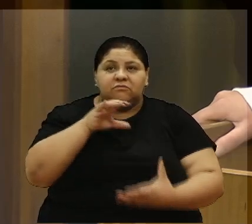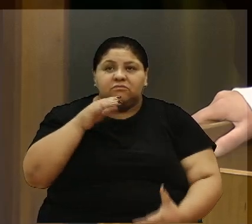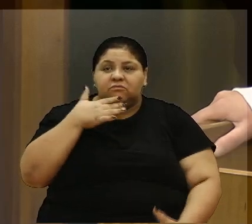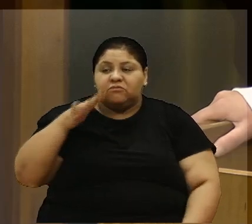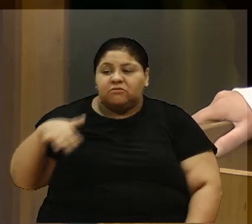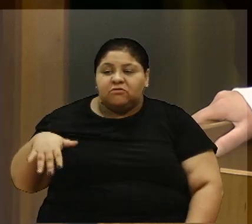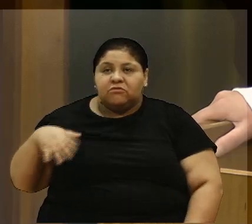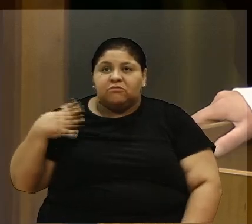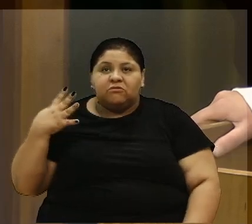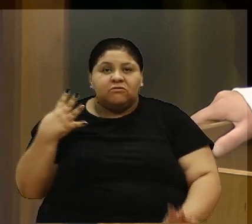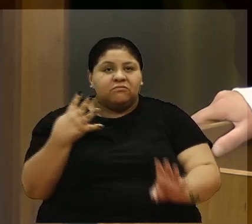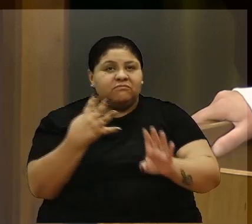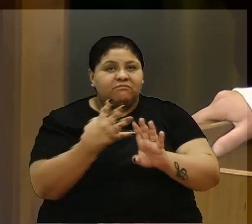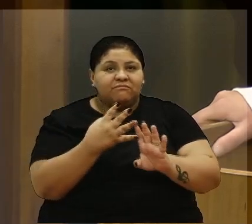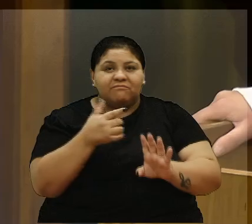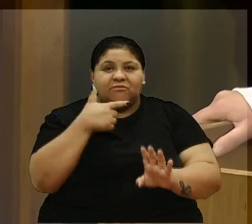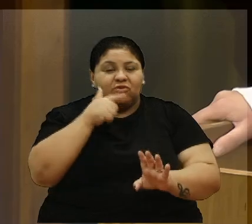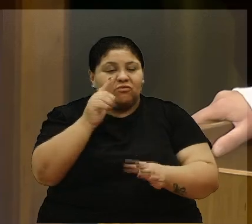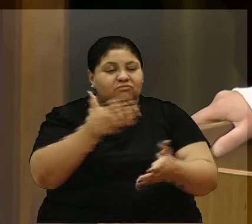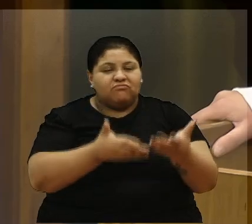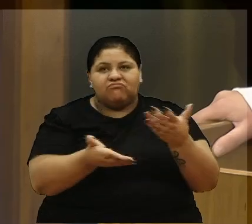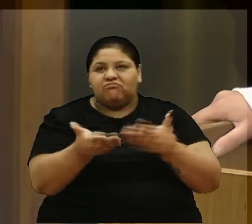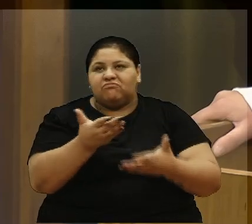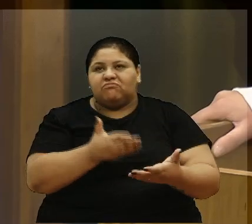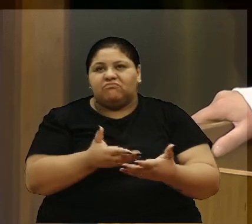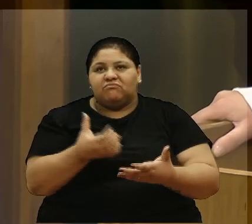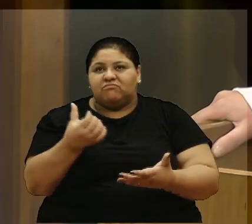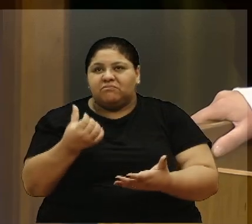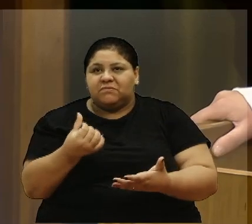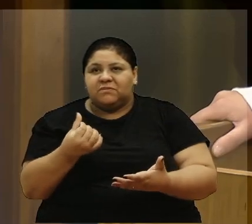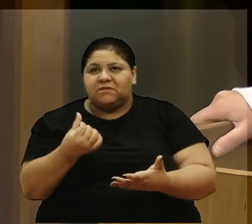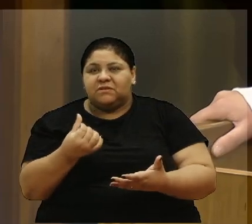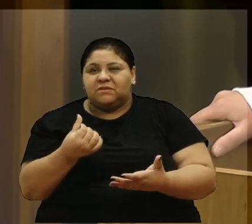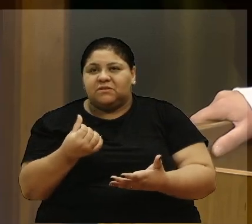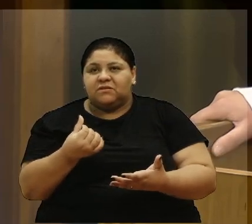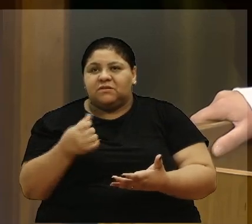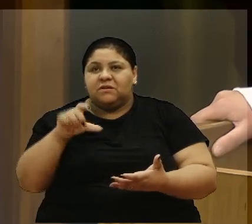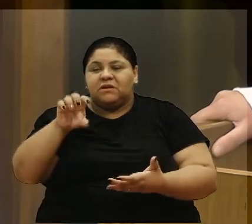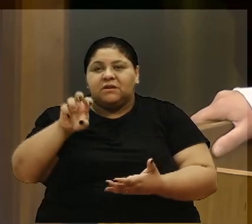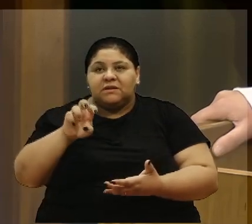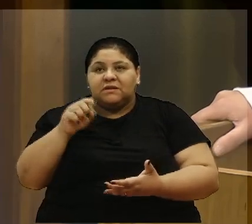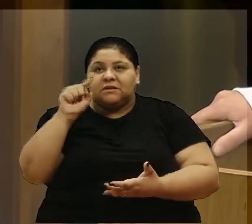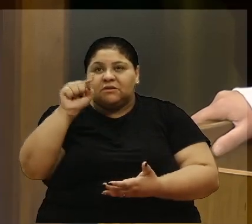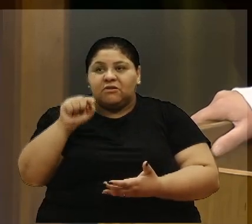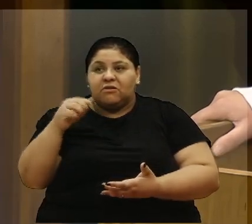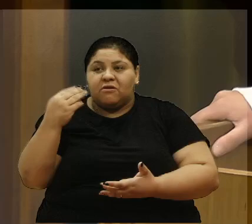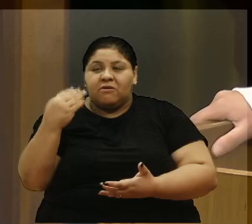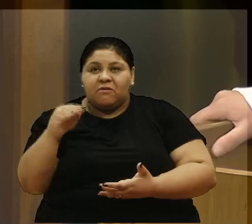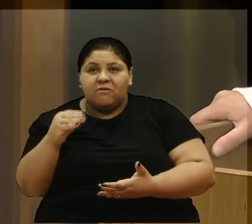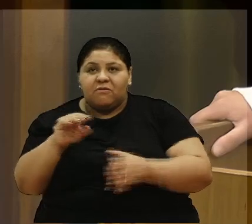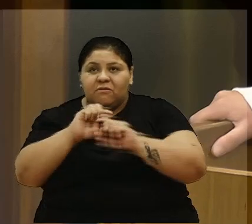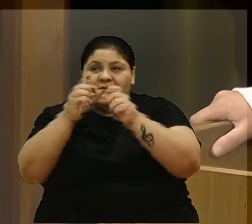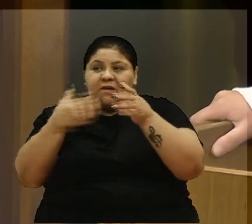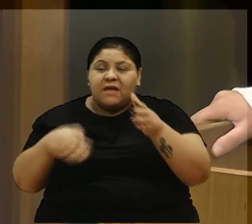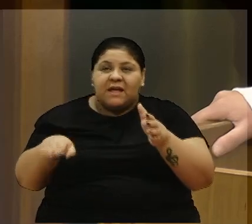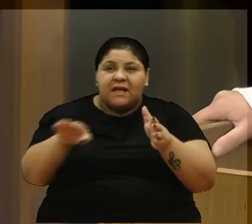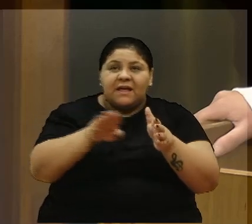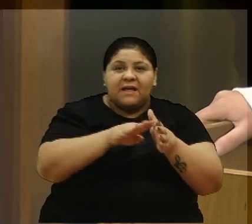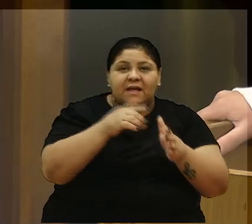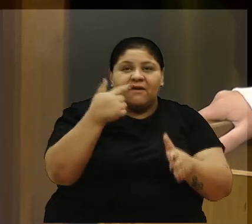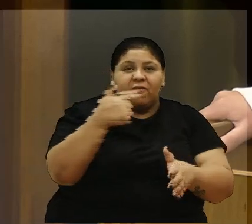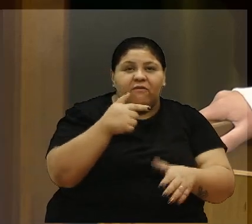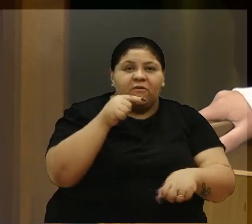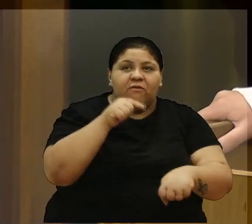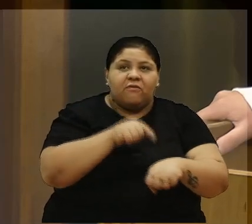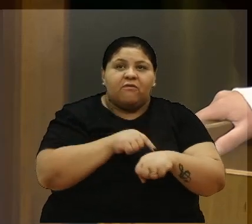e ficaram desassistidos. Ficaram das 6 da manhã, das 5:30 da manhã, até as 7, que é o